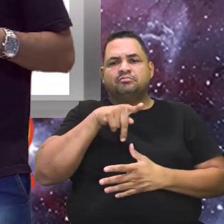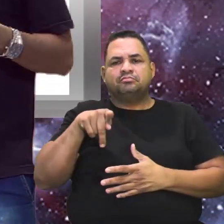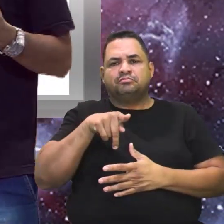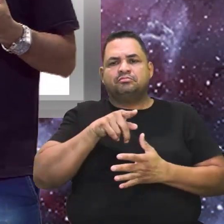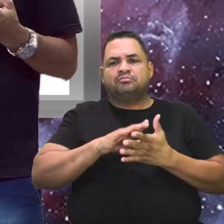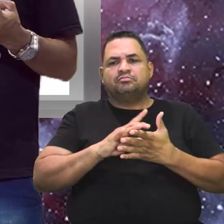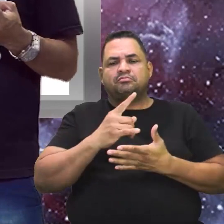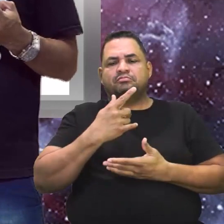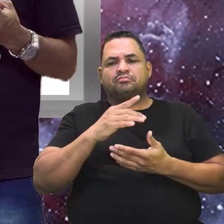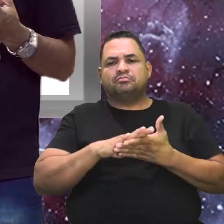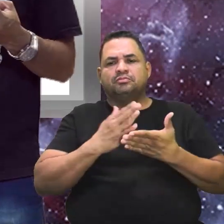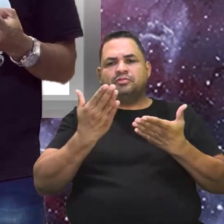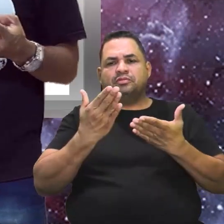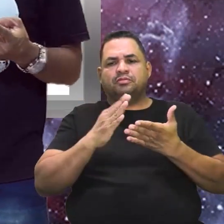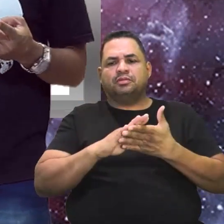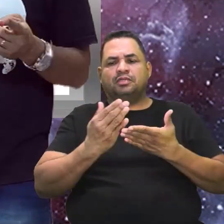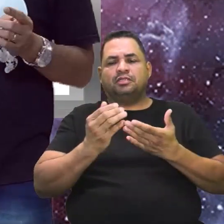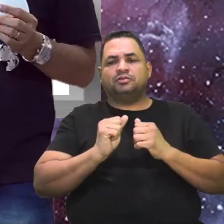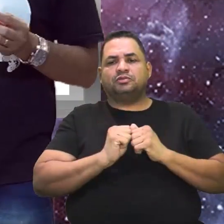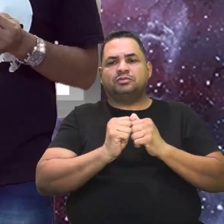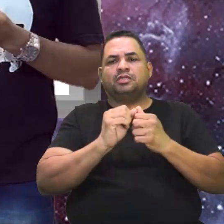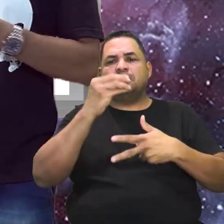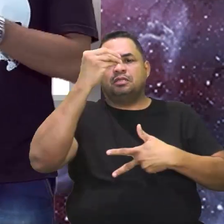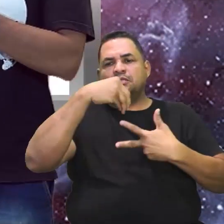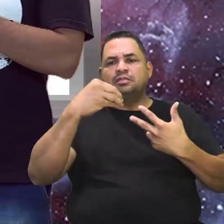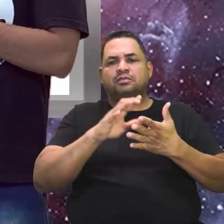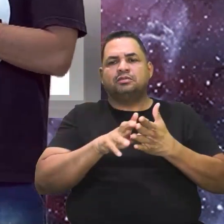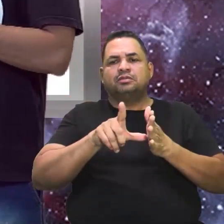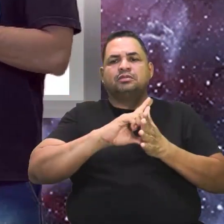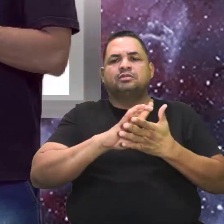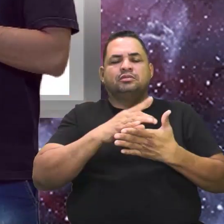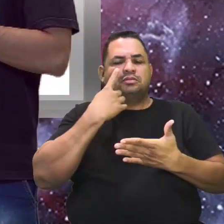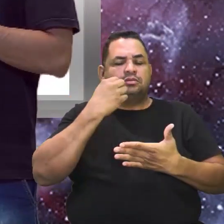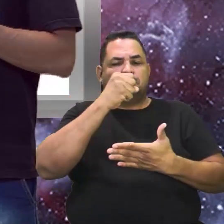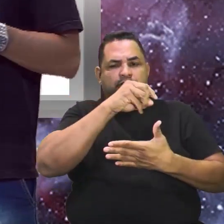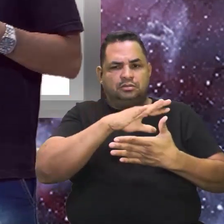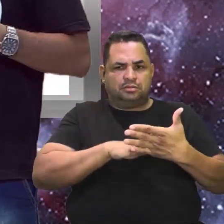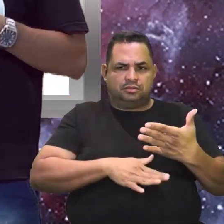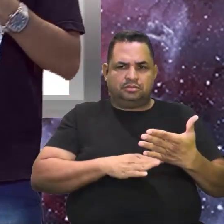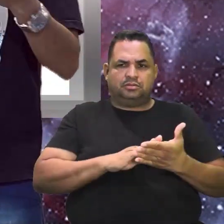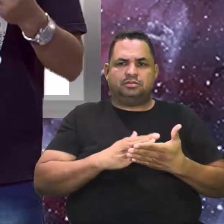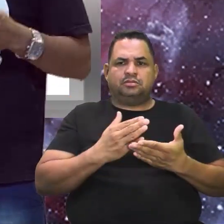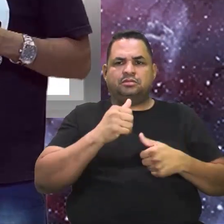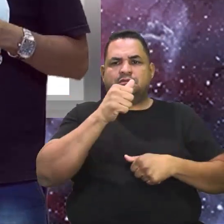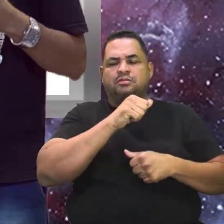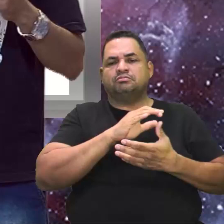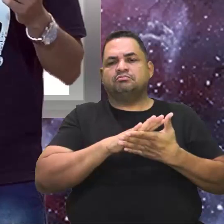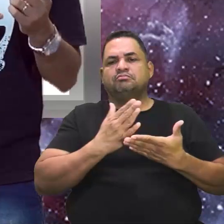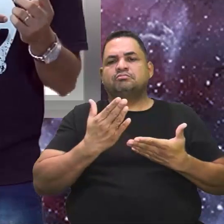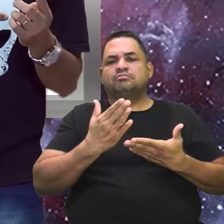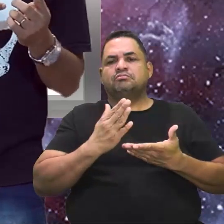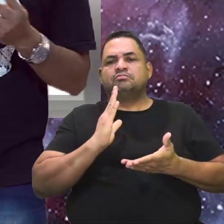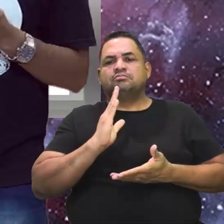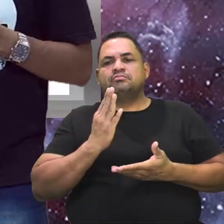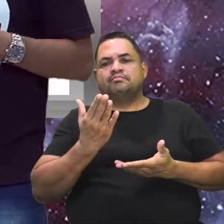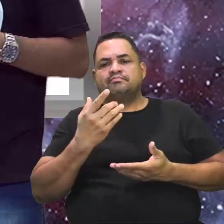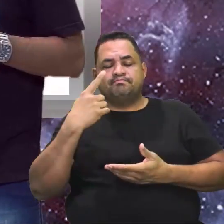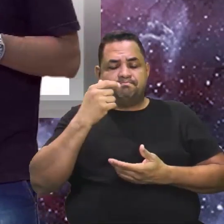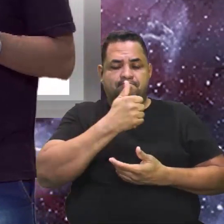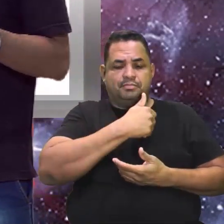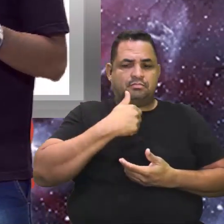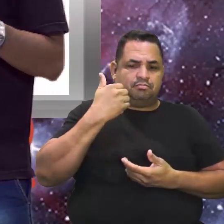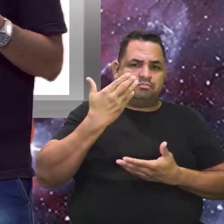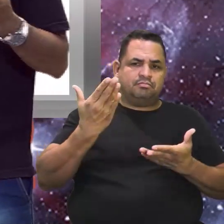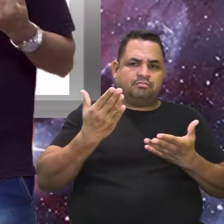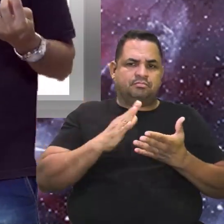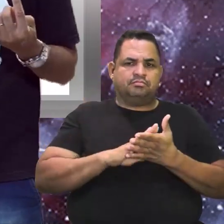assim, a gente não vem para cá fazer a questão do Enem aqui sem antes olhar as questões, sem antes trocar ideia, falar assim, olha, dá para fazer assim, não, eu acho melhor